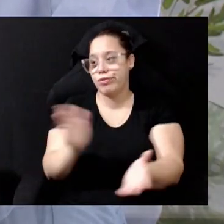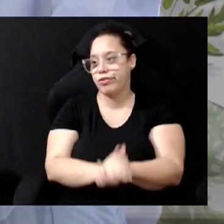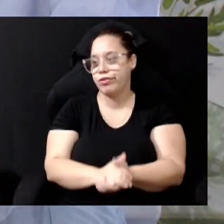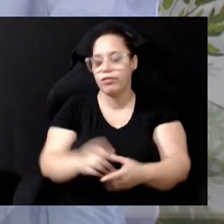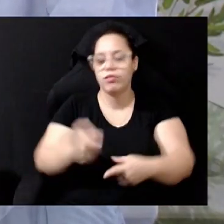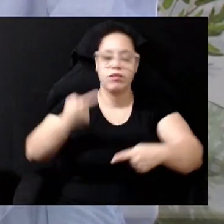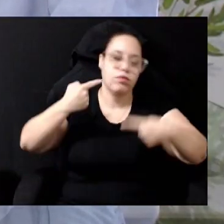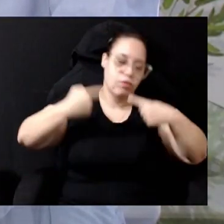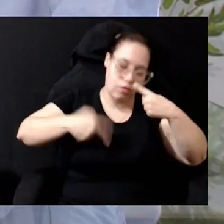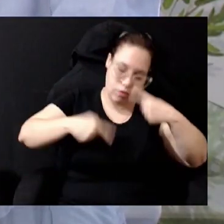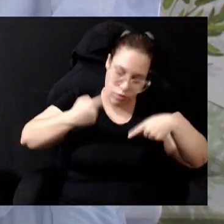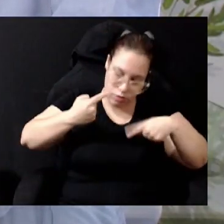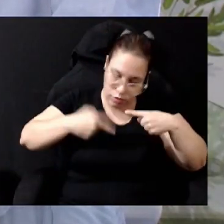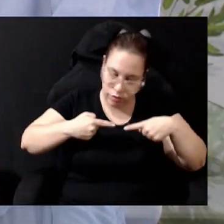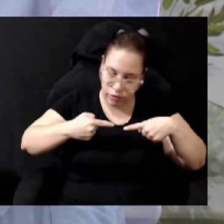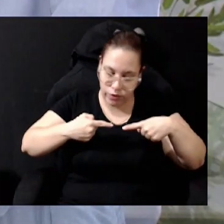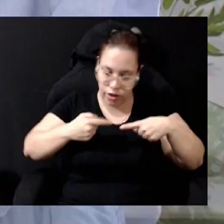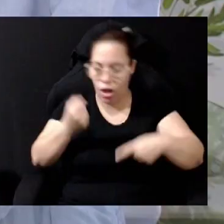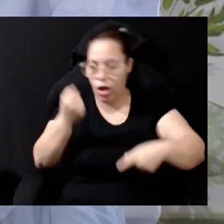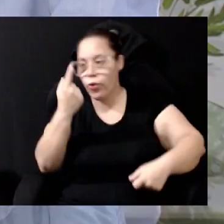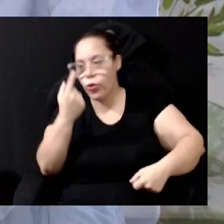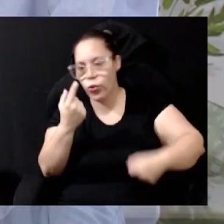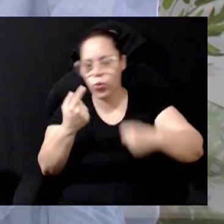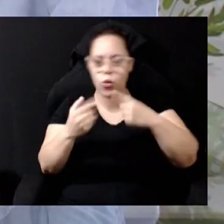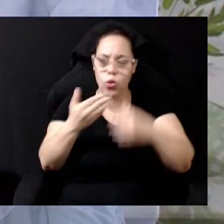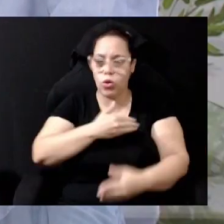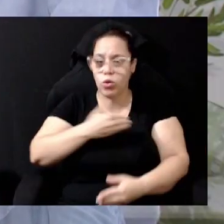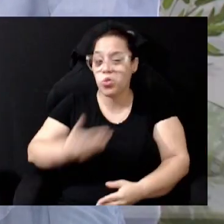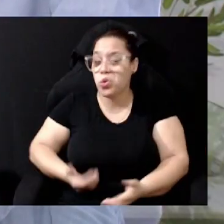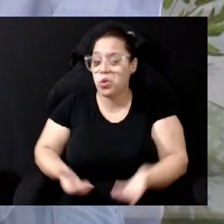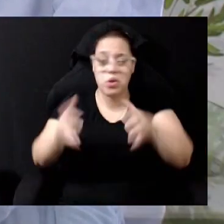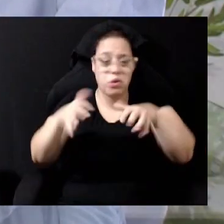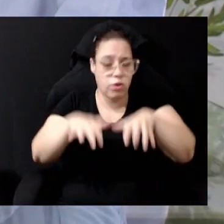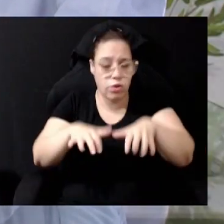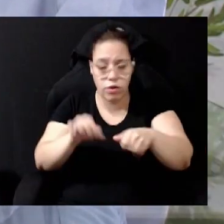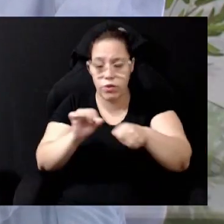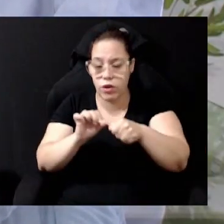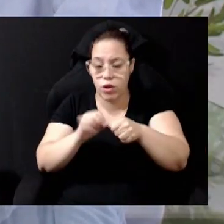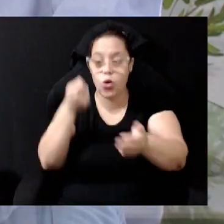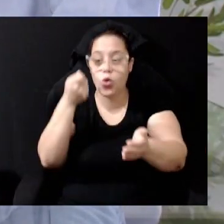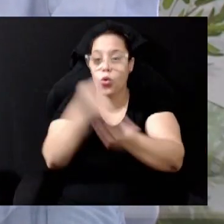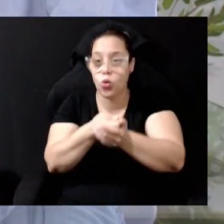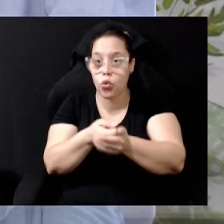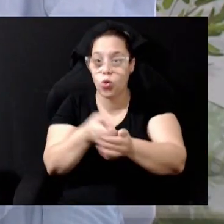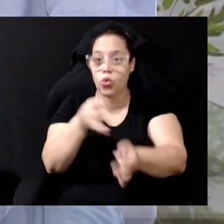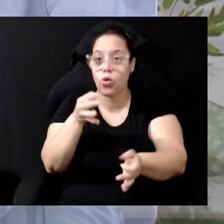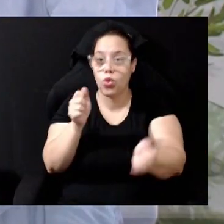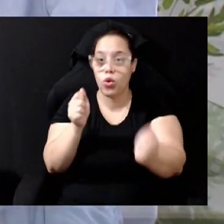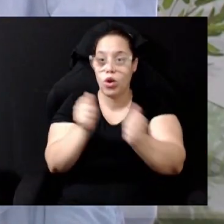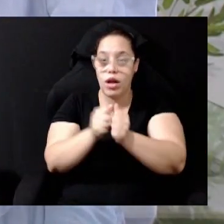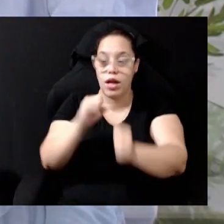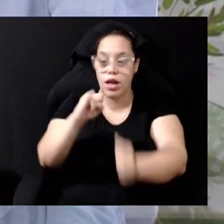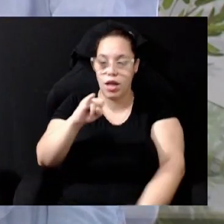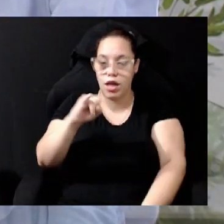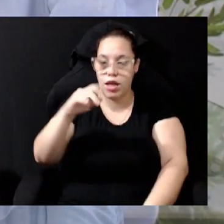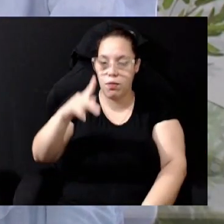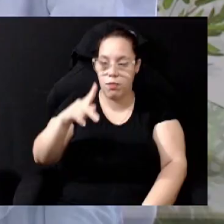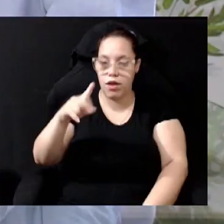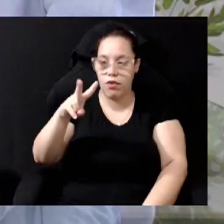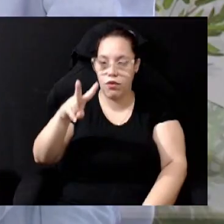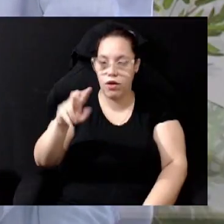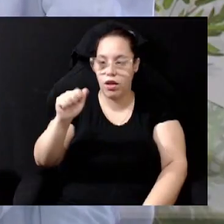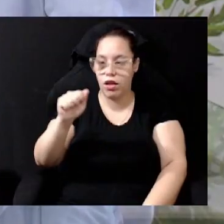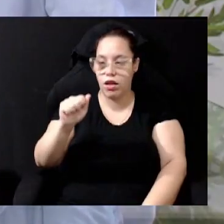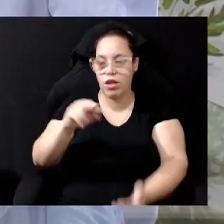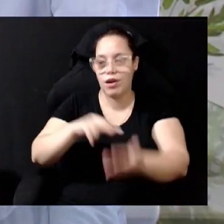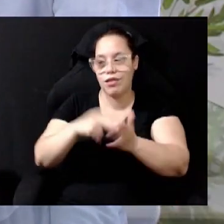que alguns governos não querem fazer a cobrança junto com o IPVA, mas isso não significa que a pessoa não